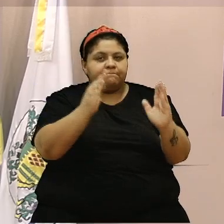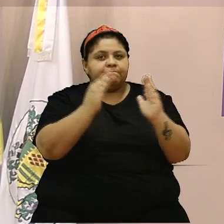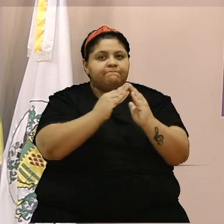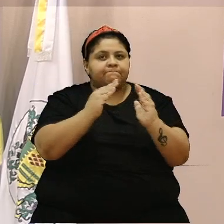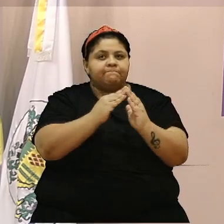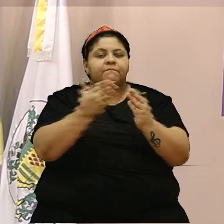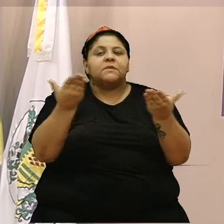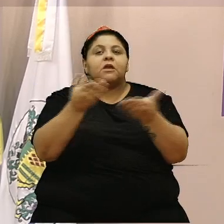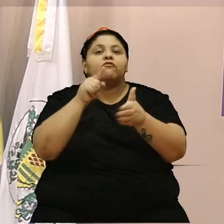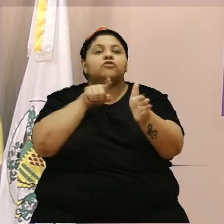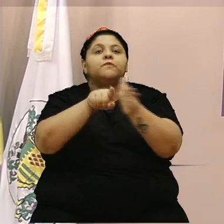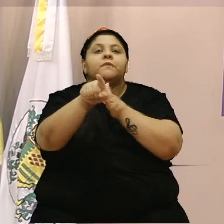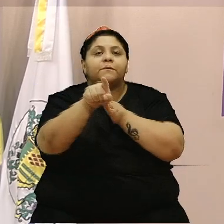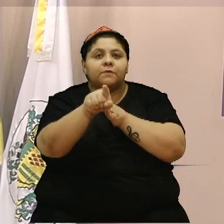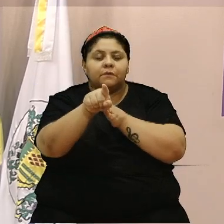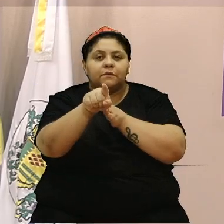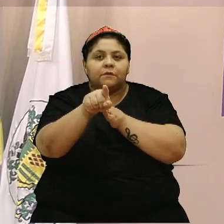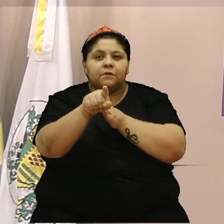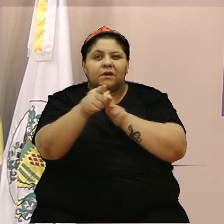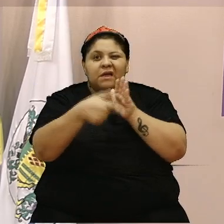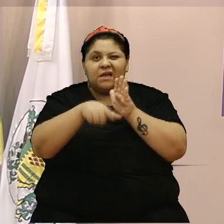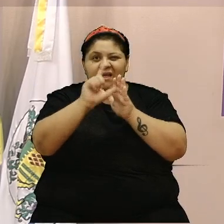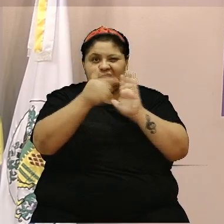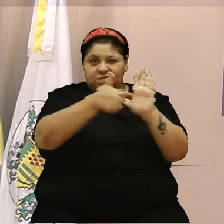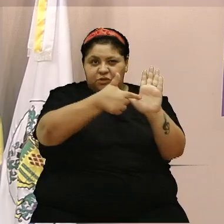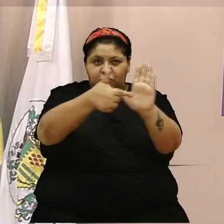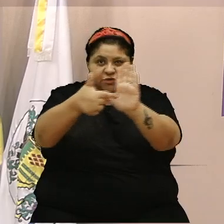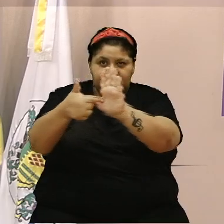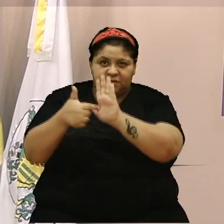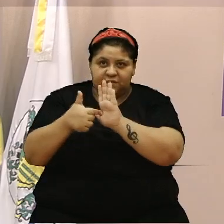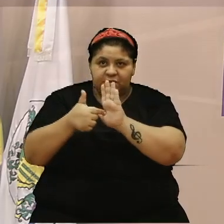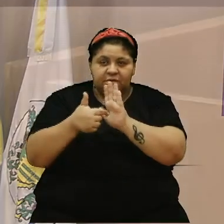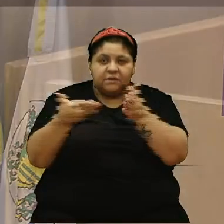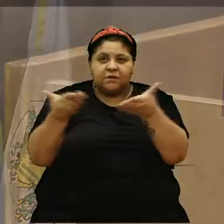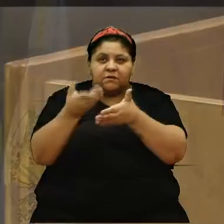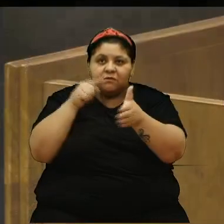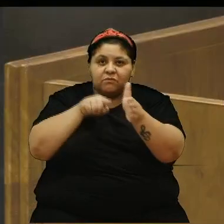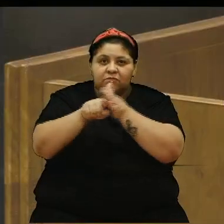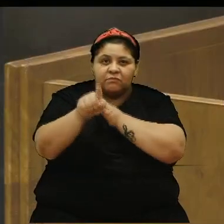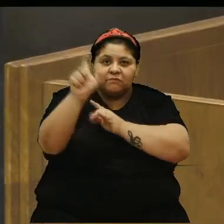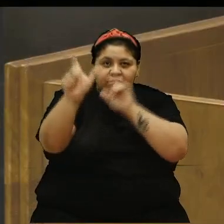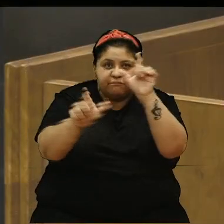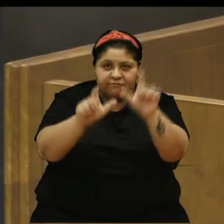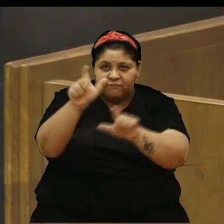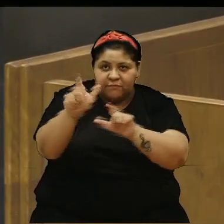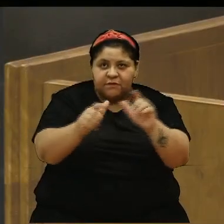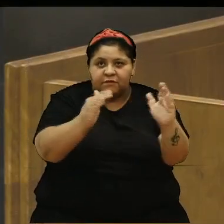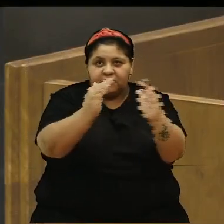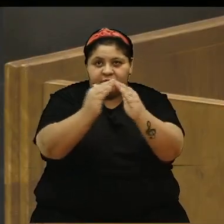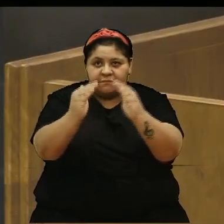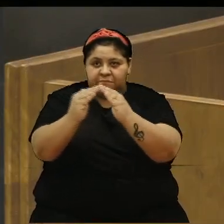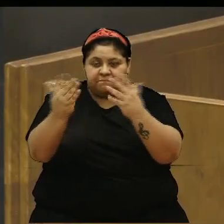te perguntar isso, antes até da gente mostrar essa tela aí, TV Câmara, eu quero perguntar para as pessoas que estão em casa